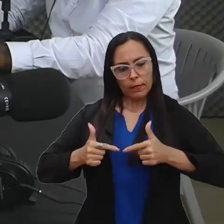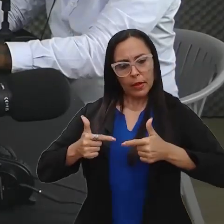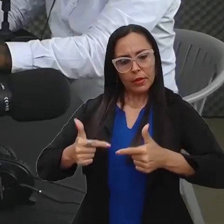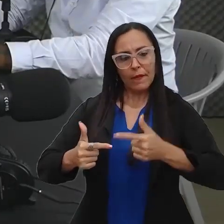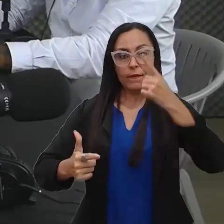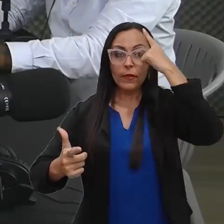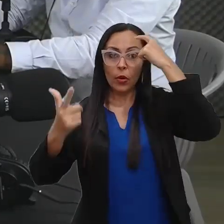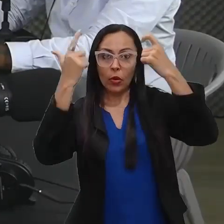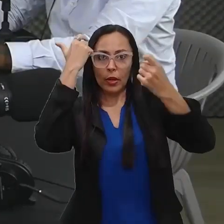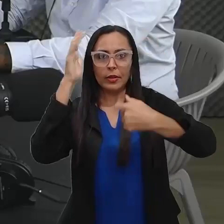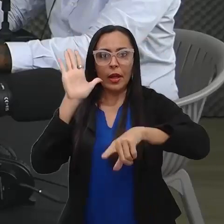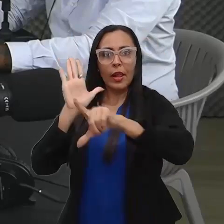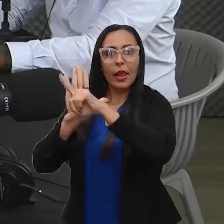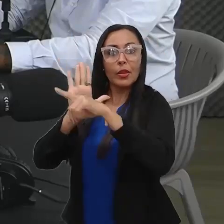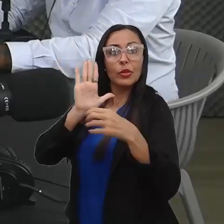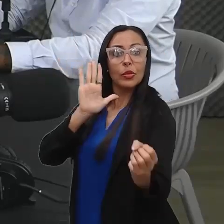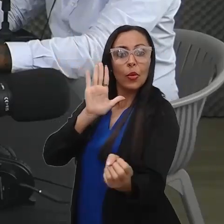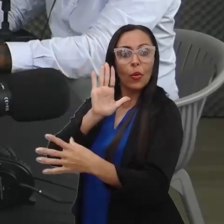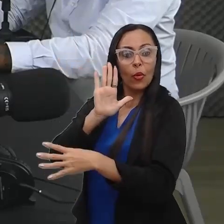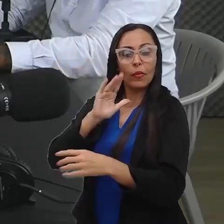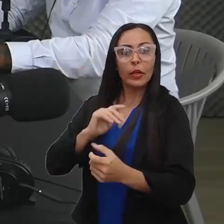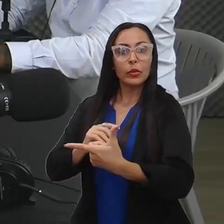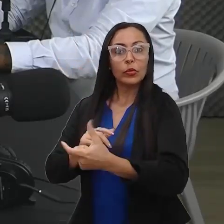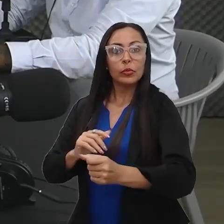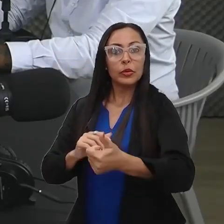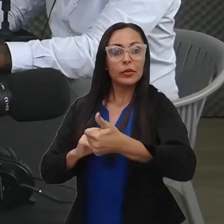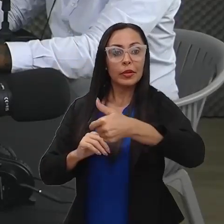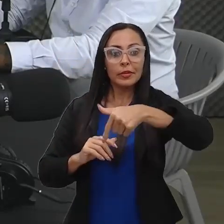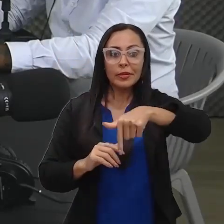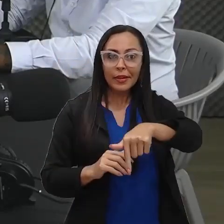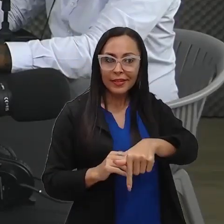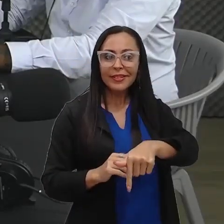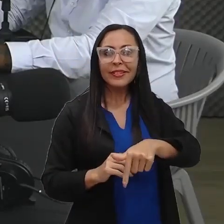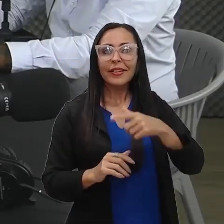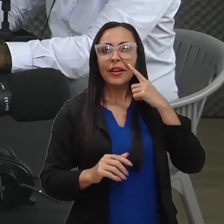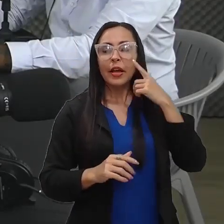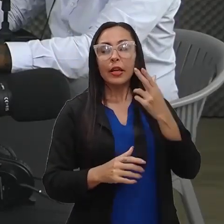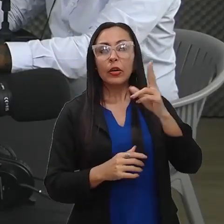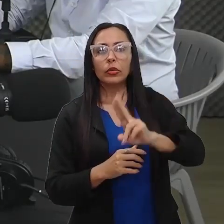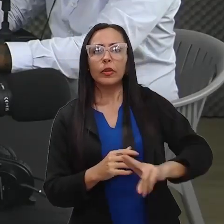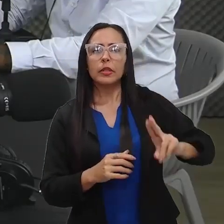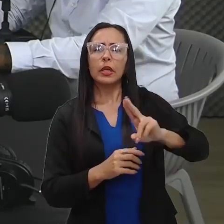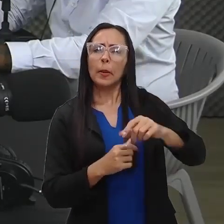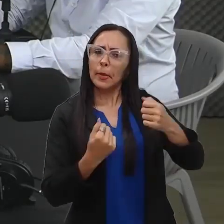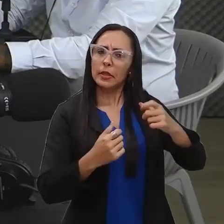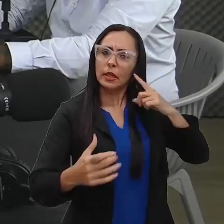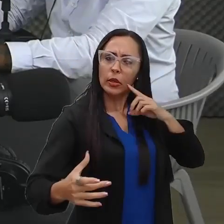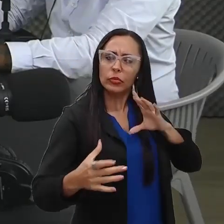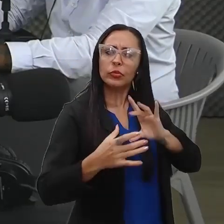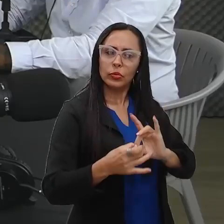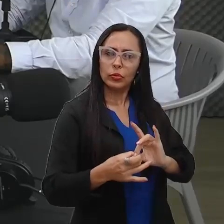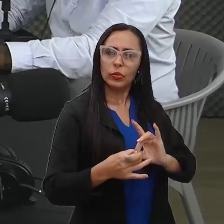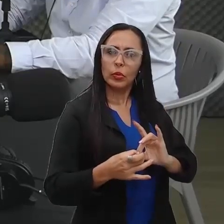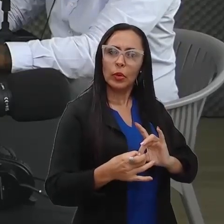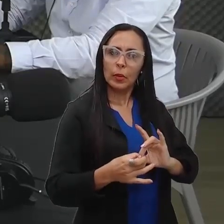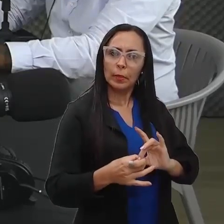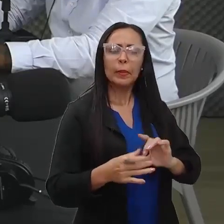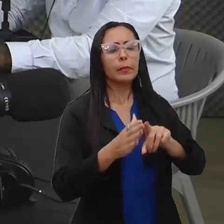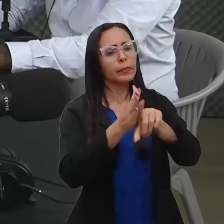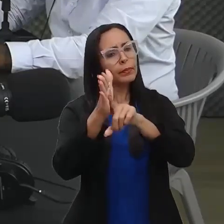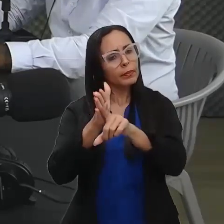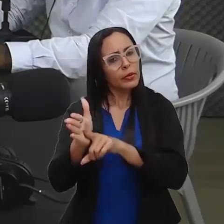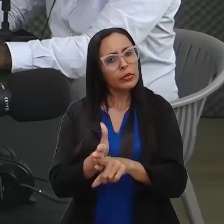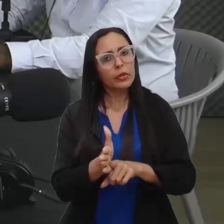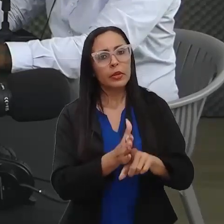nova legislação, essa então é de 2017, né, e a universidade precisa estar junto, né, para produzir pesquisa e